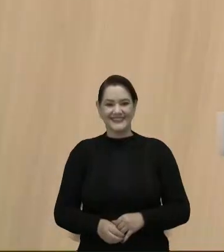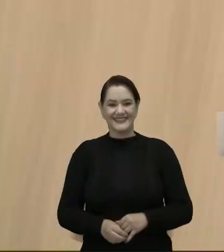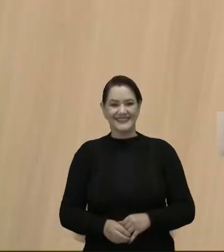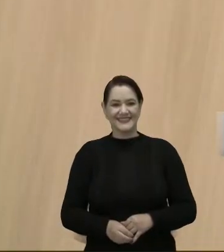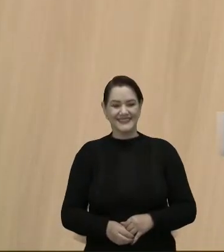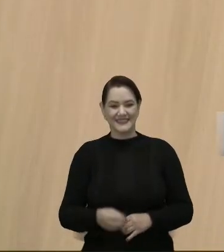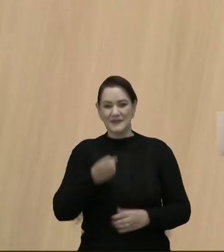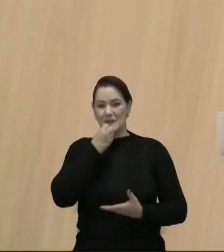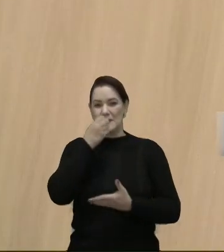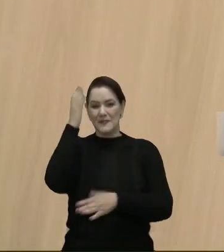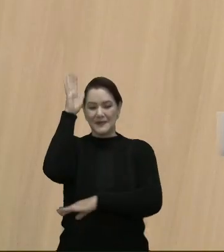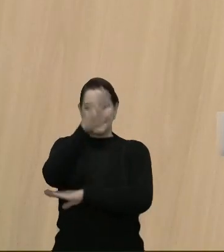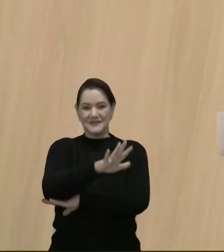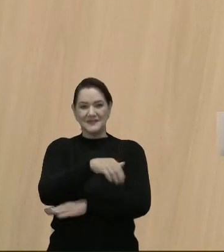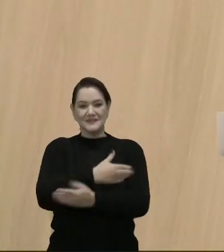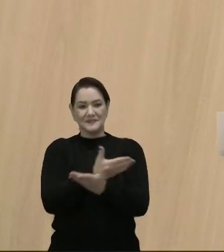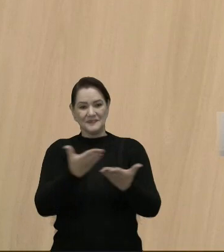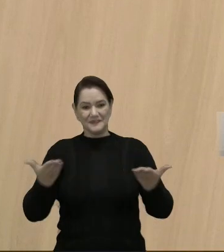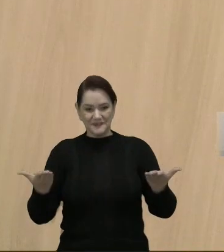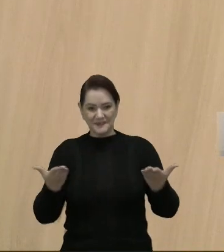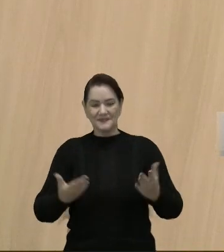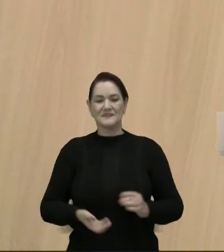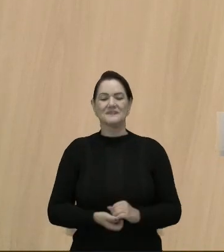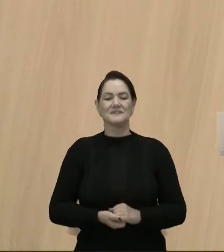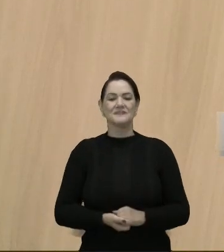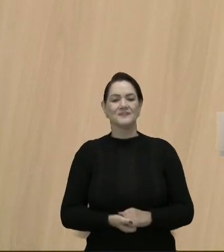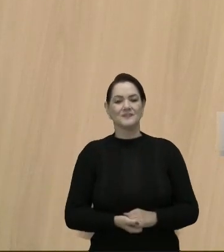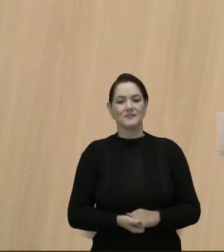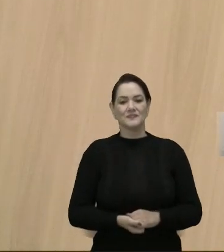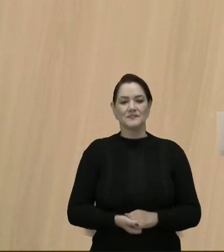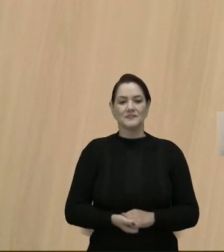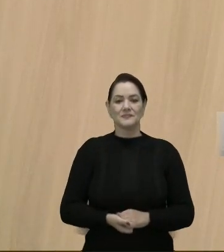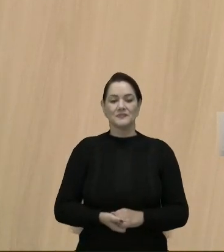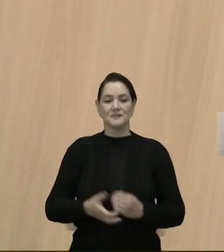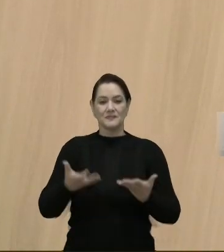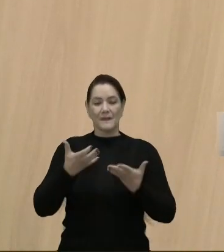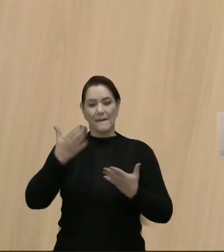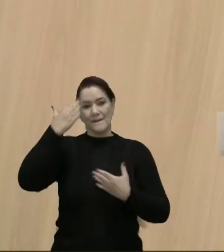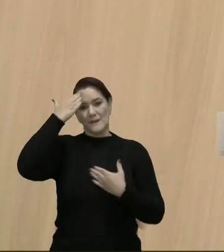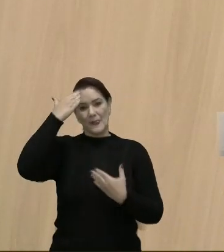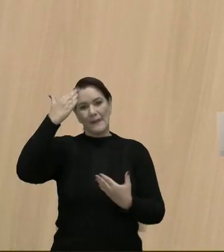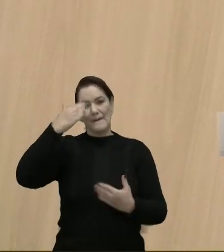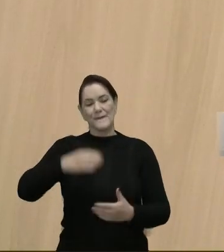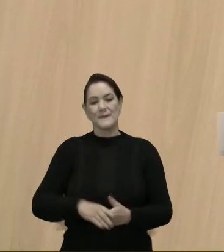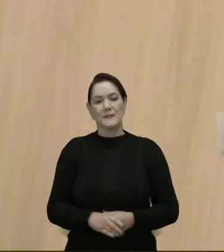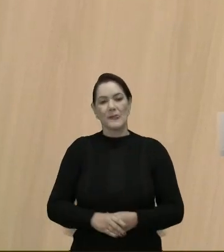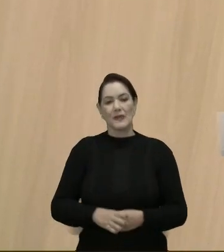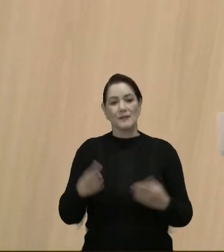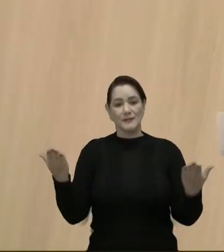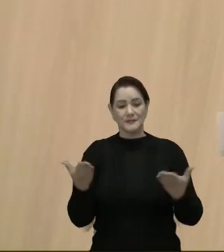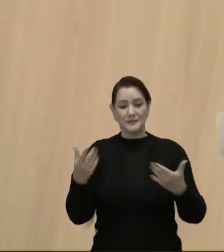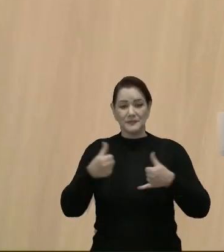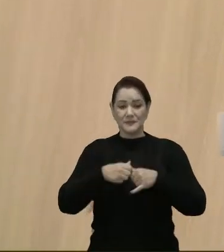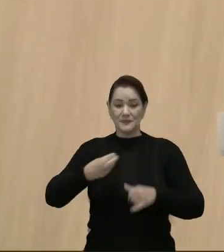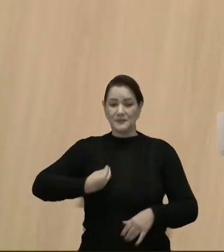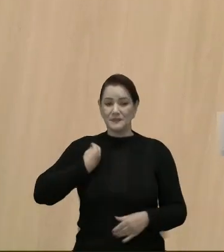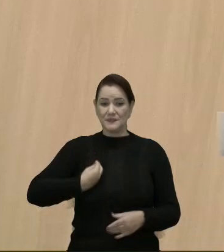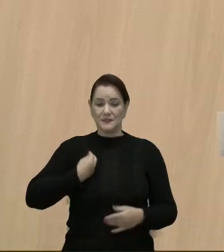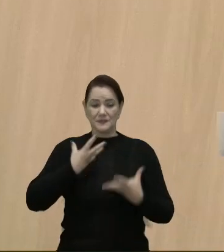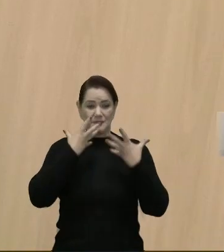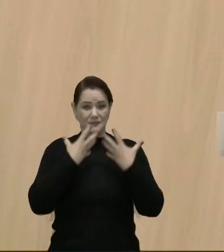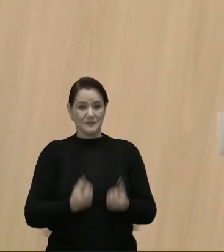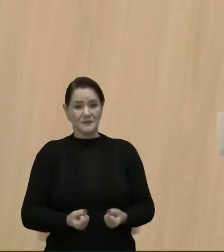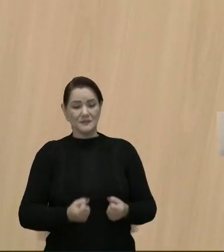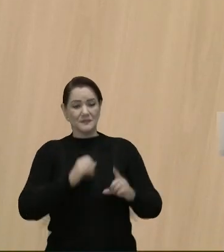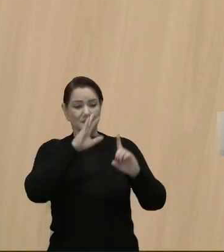Excelente tarde. Opa! Excelente tarde a todos. Quero agradecer, né, a oportunidade de estar aqui recebendo essa